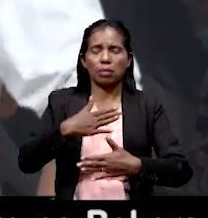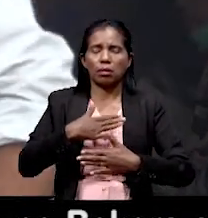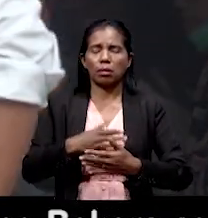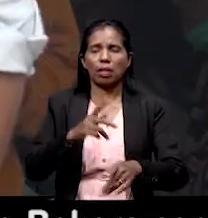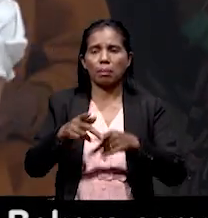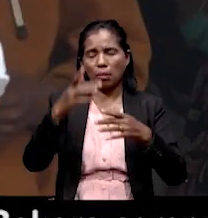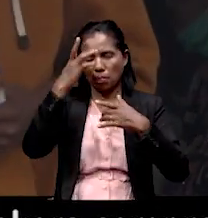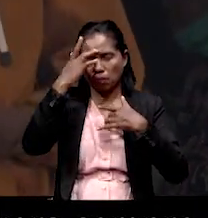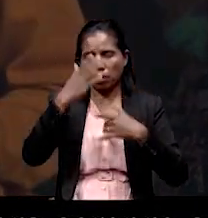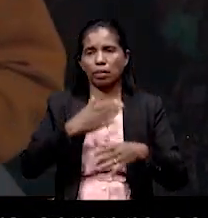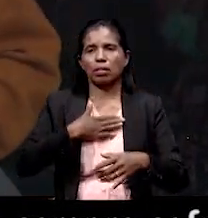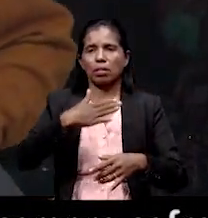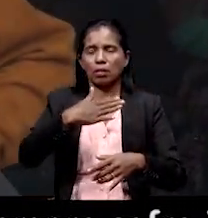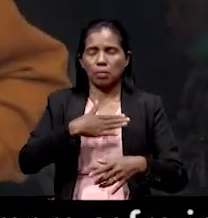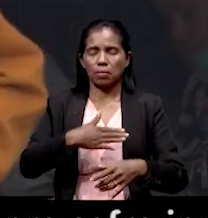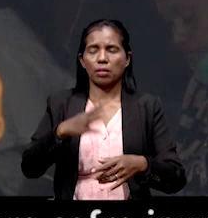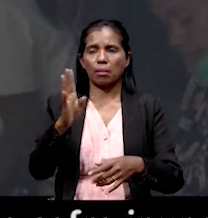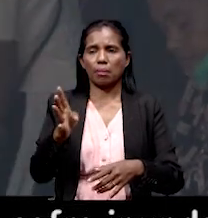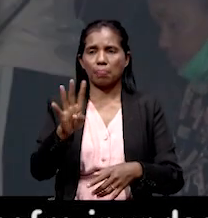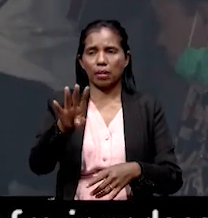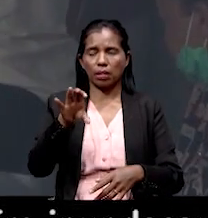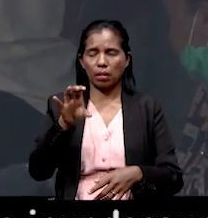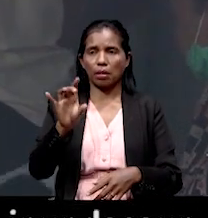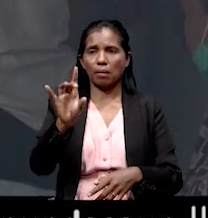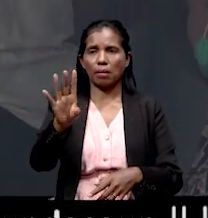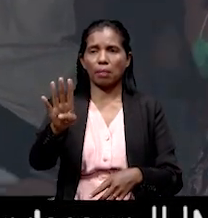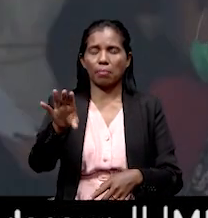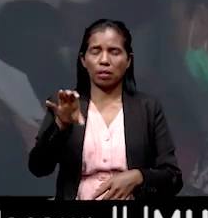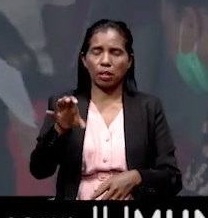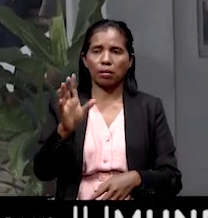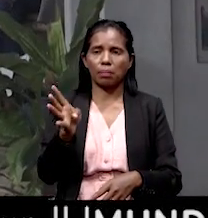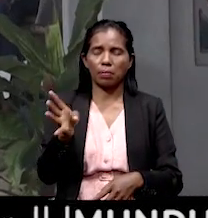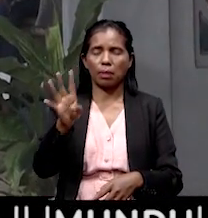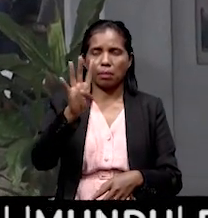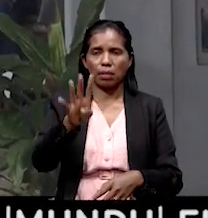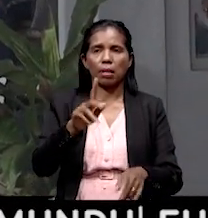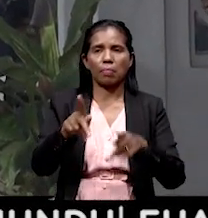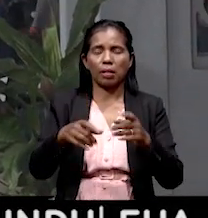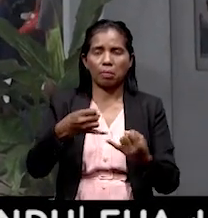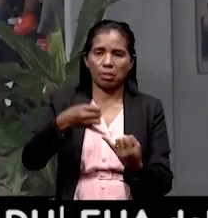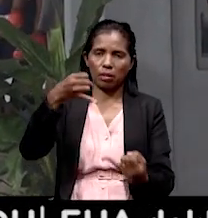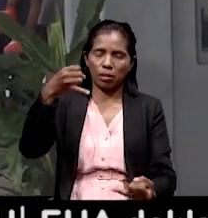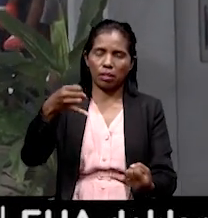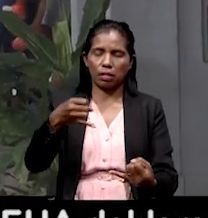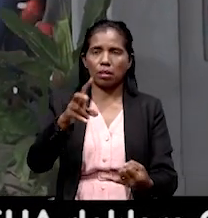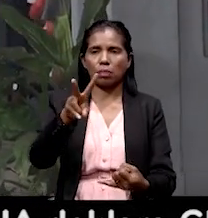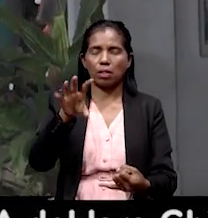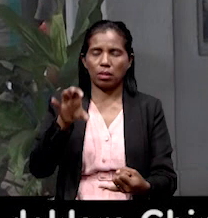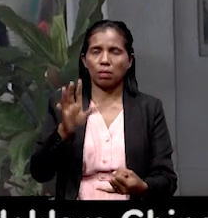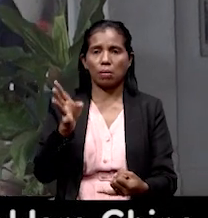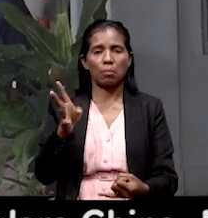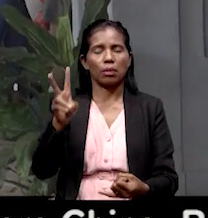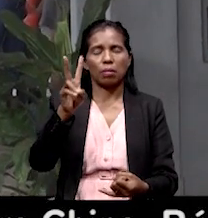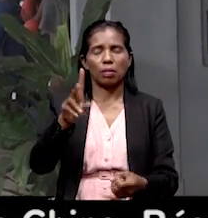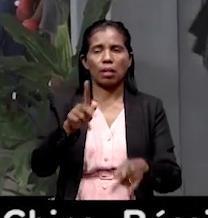atu sualu hat nulu resin hat, má nutrição hamutuk atu strua lima nulu resin ida. No husi número ne ia paciente sanul resin rua